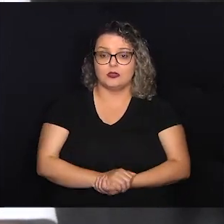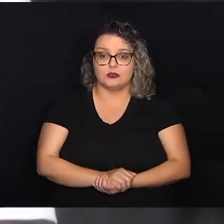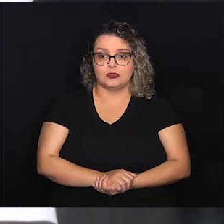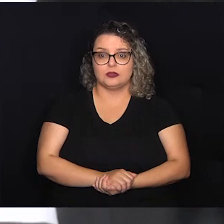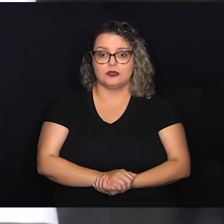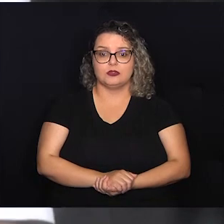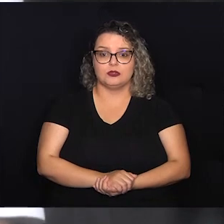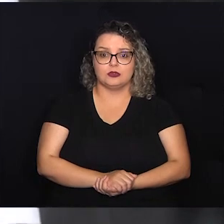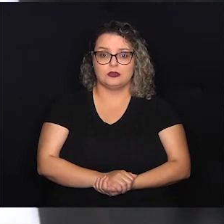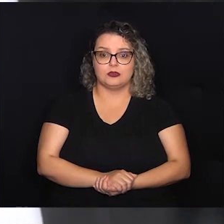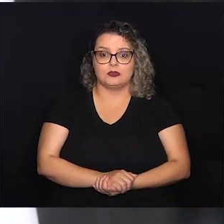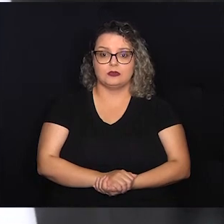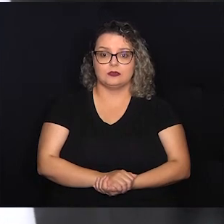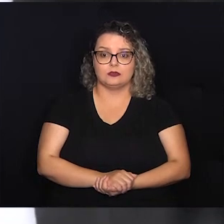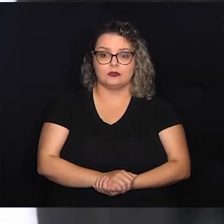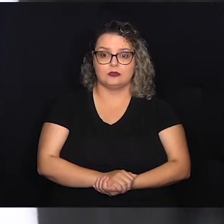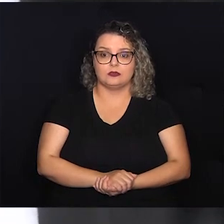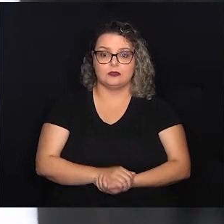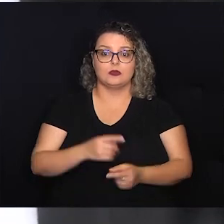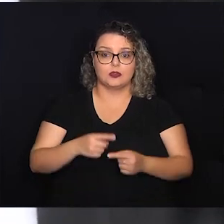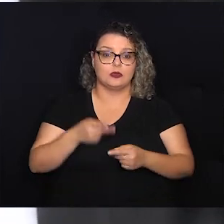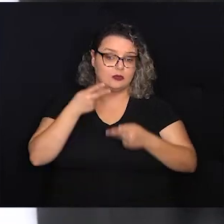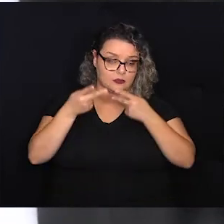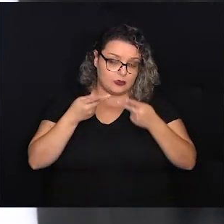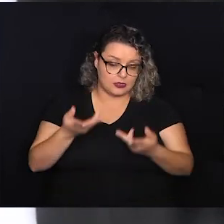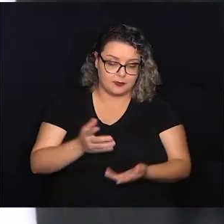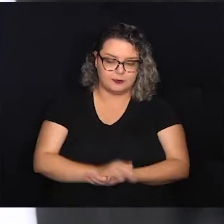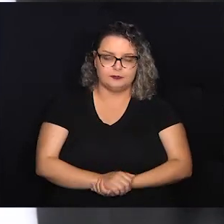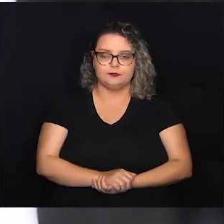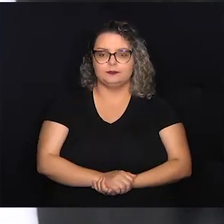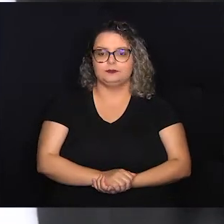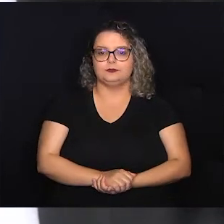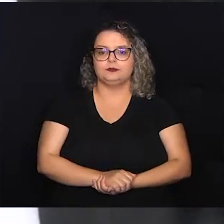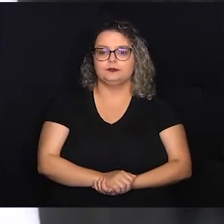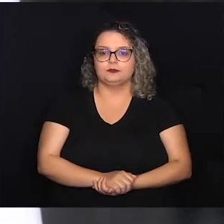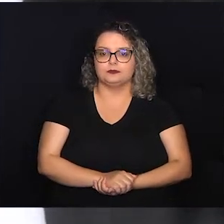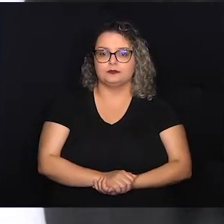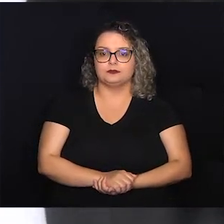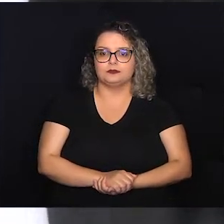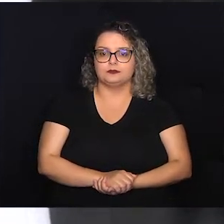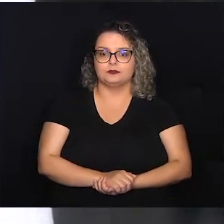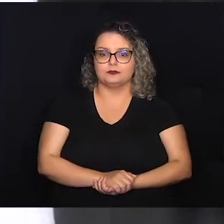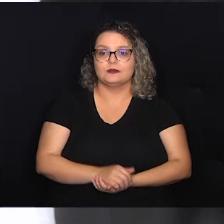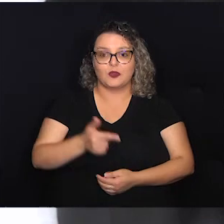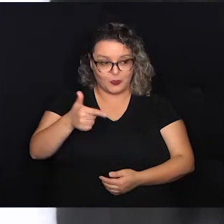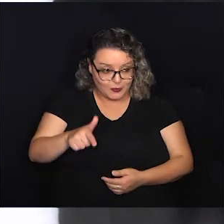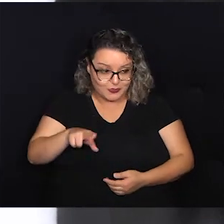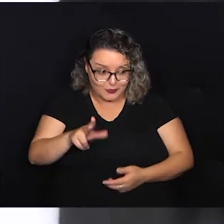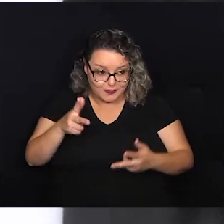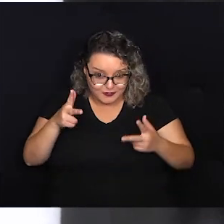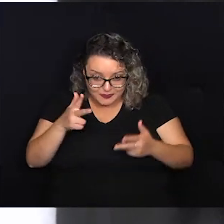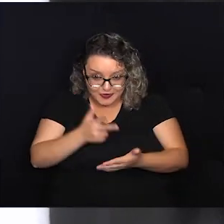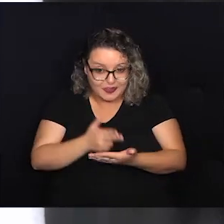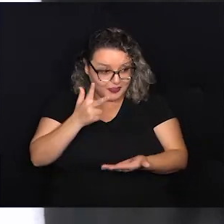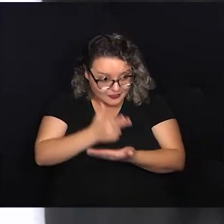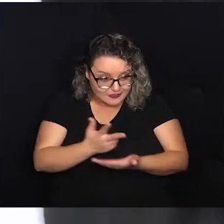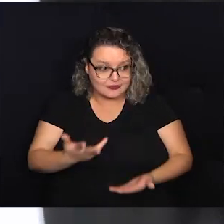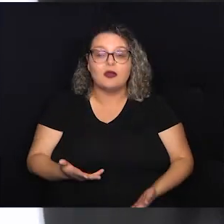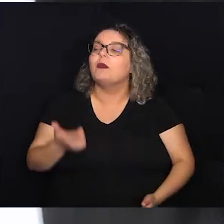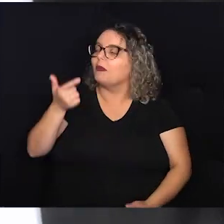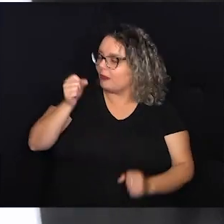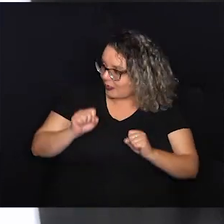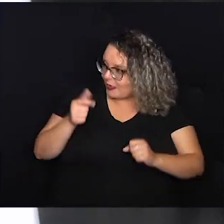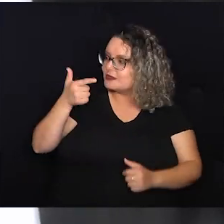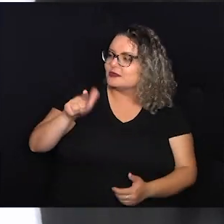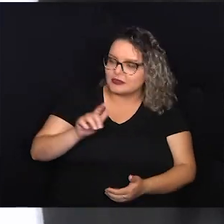porque meus filhos estão onde eu quero chegar. E aí, Mirna, continuo, pai? Pode continuar, E aí, vereador.